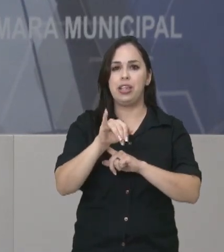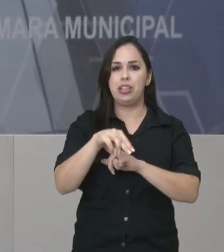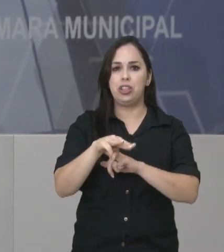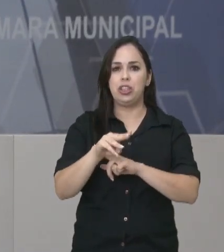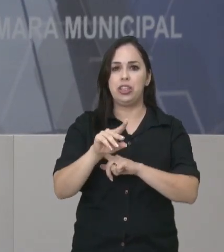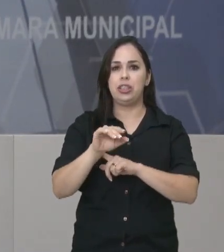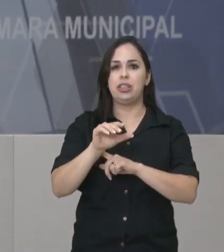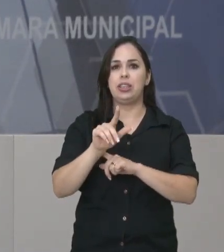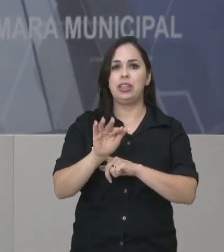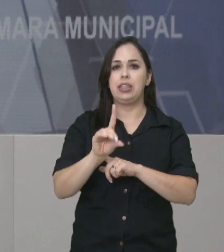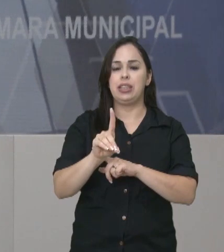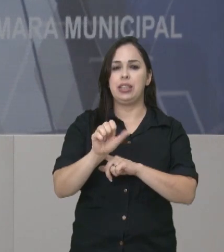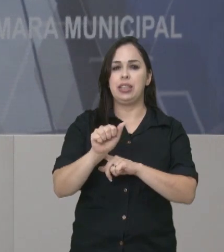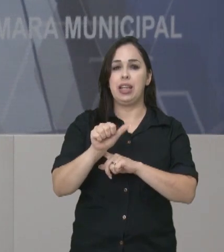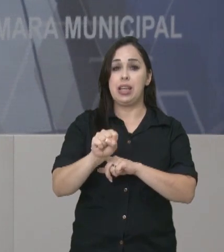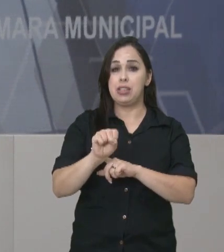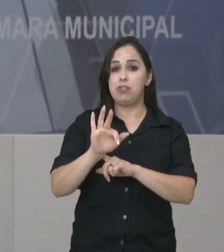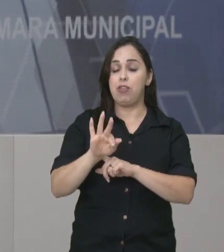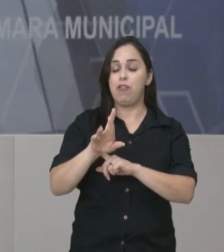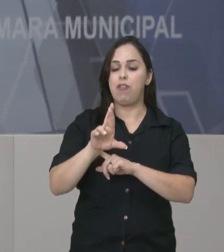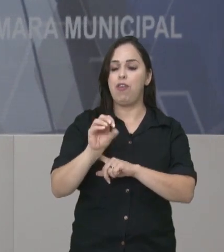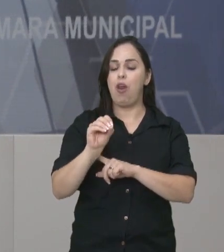orçado em